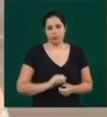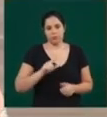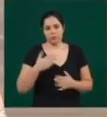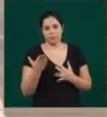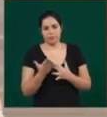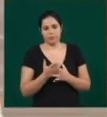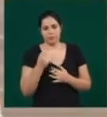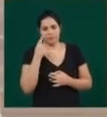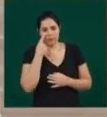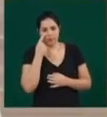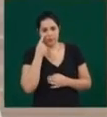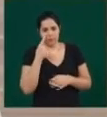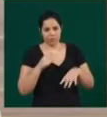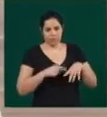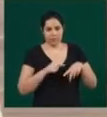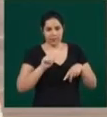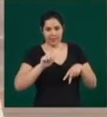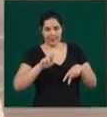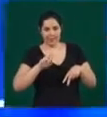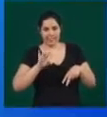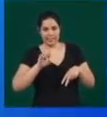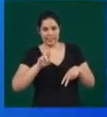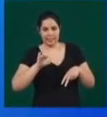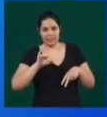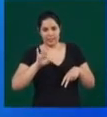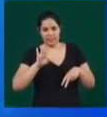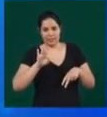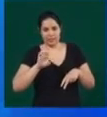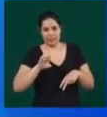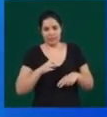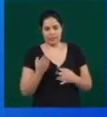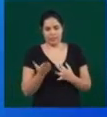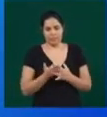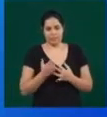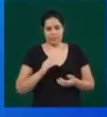sobre artrite reumatoide. É daqui a pouco.